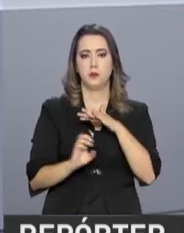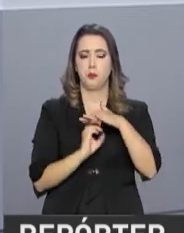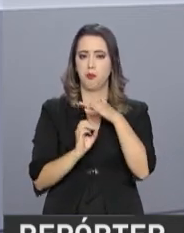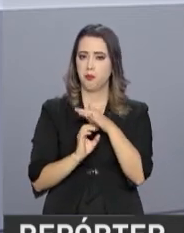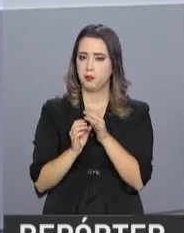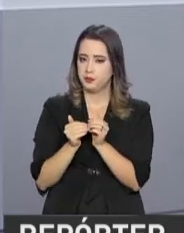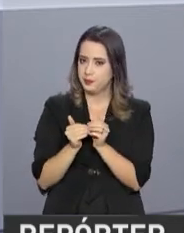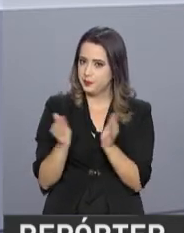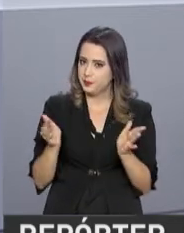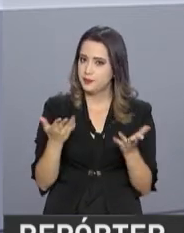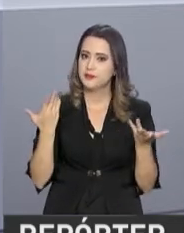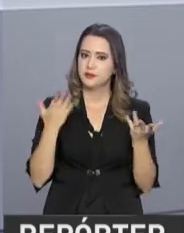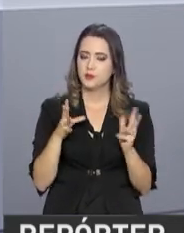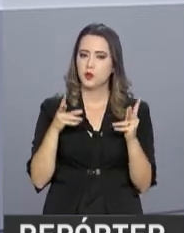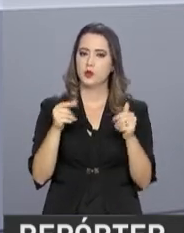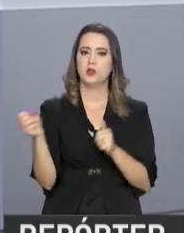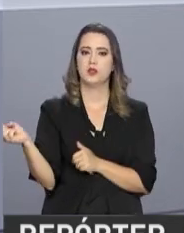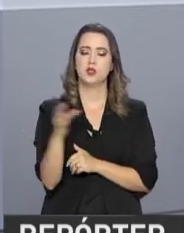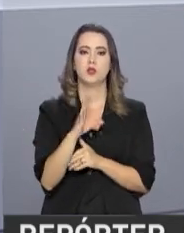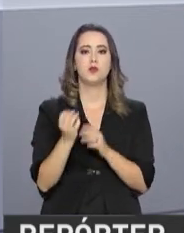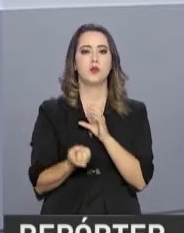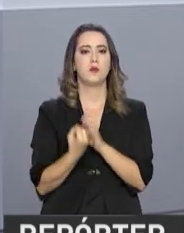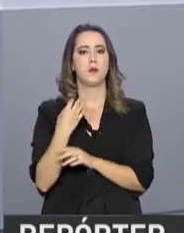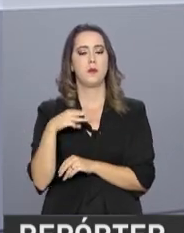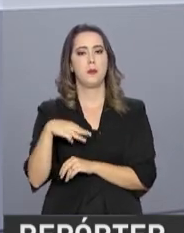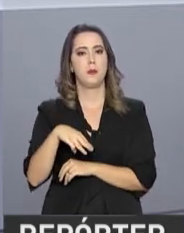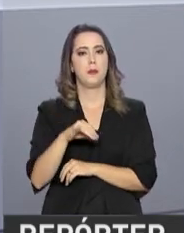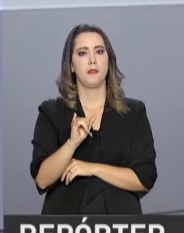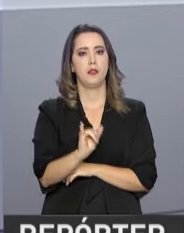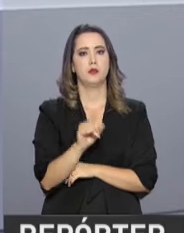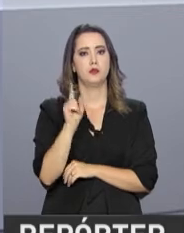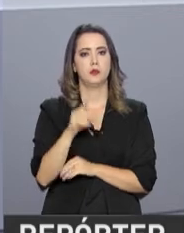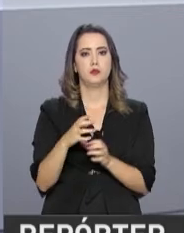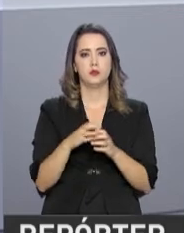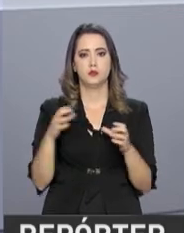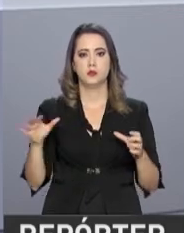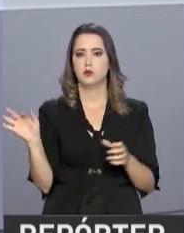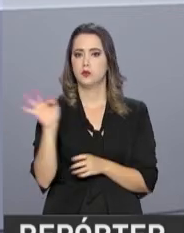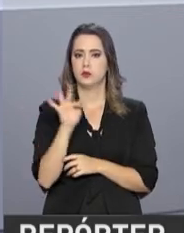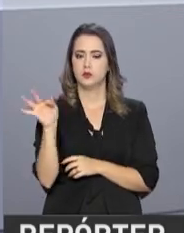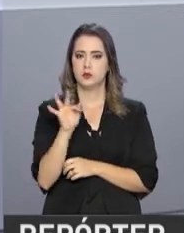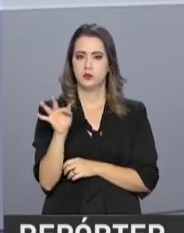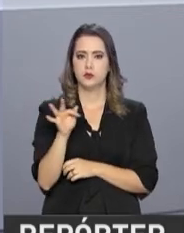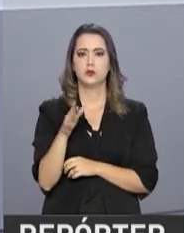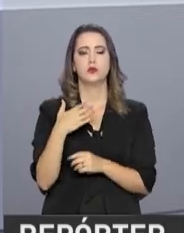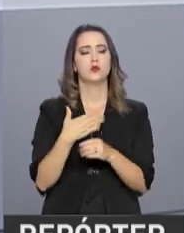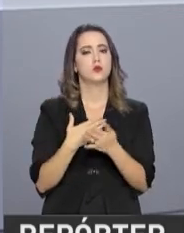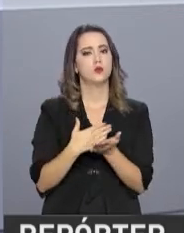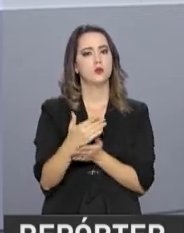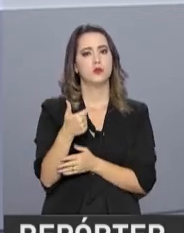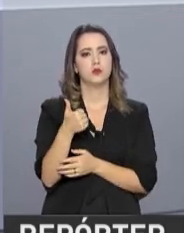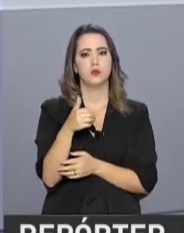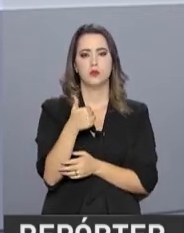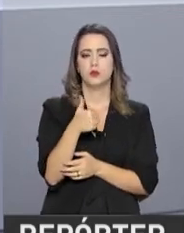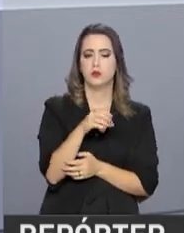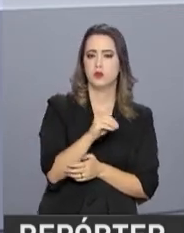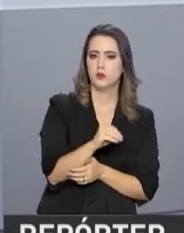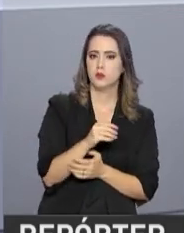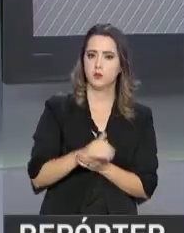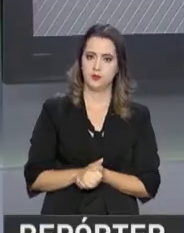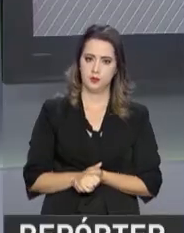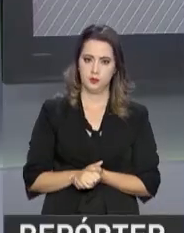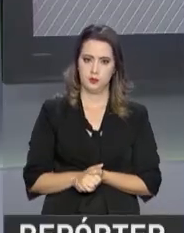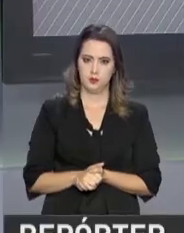pequenos negócios o total de novos microempreendedores individuais é o maior para fevereiro desde 2010